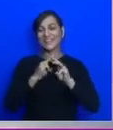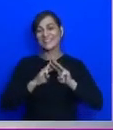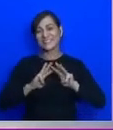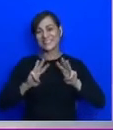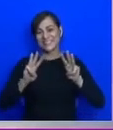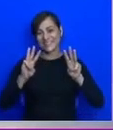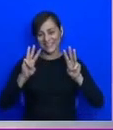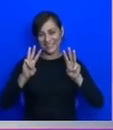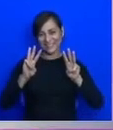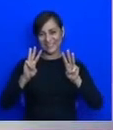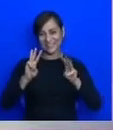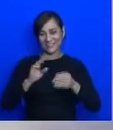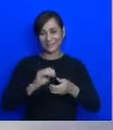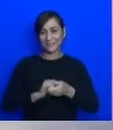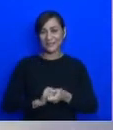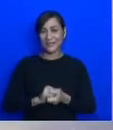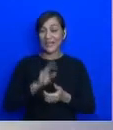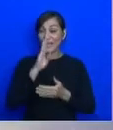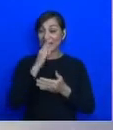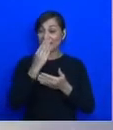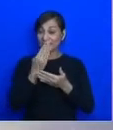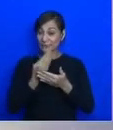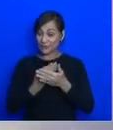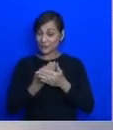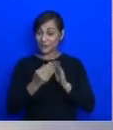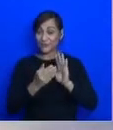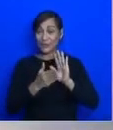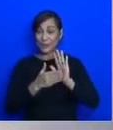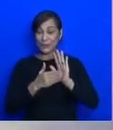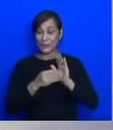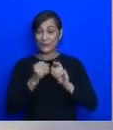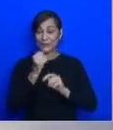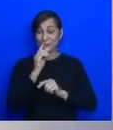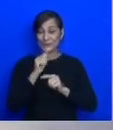loterias.caixa.gov.br. Acredite, aposte e boa sorte!